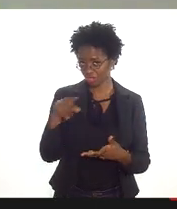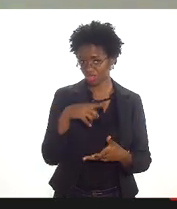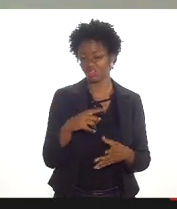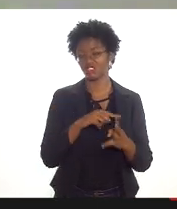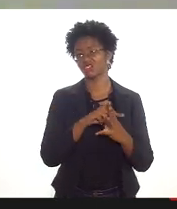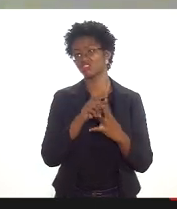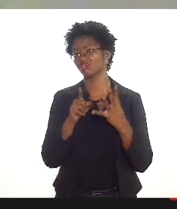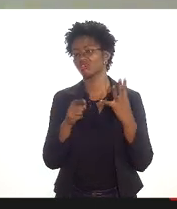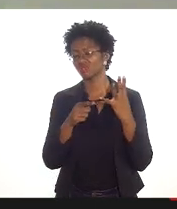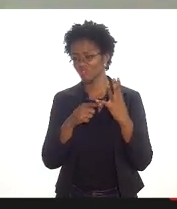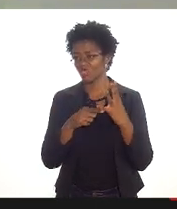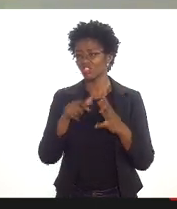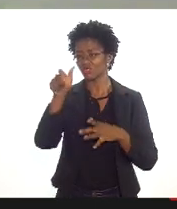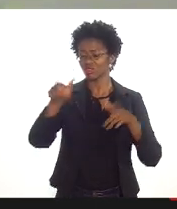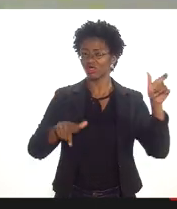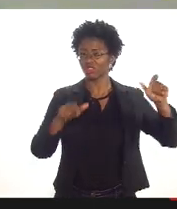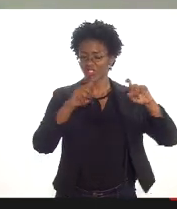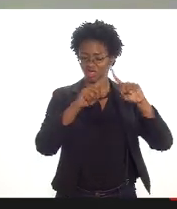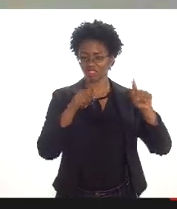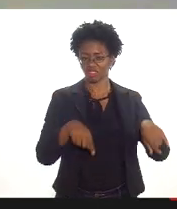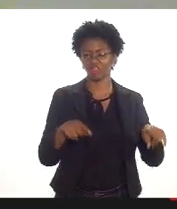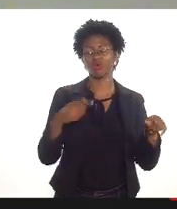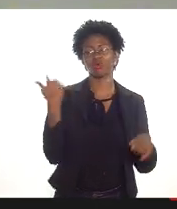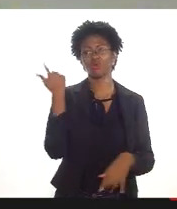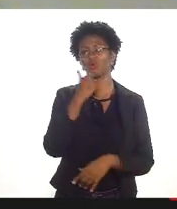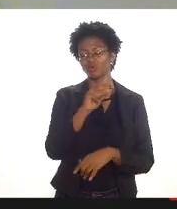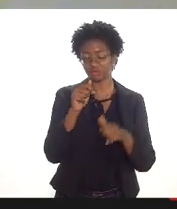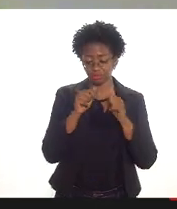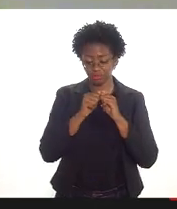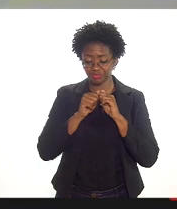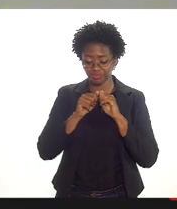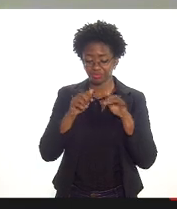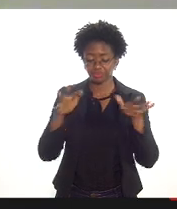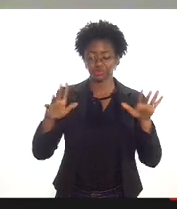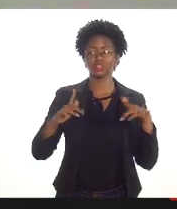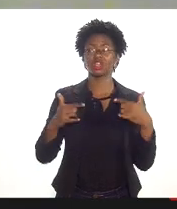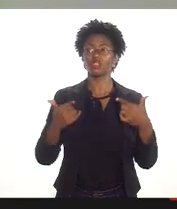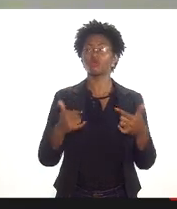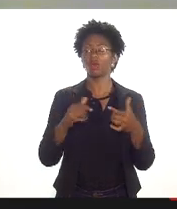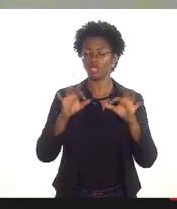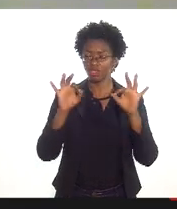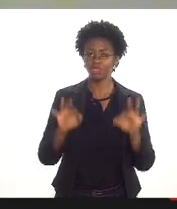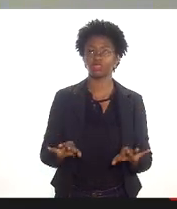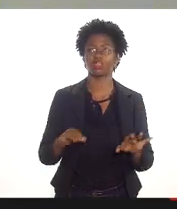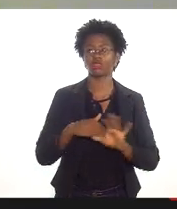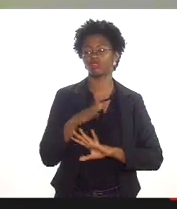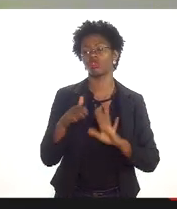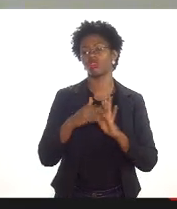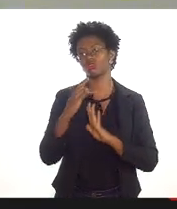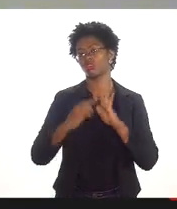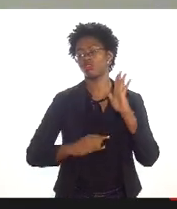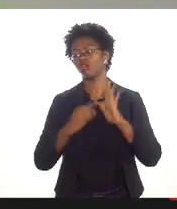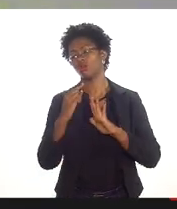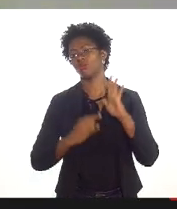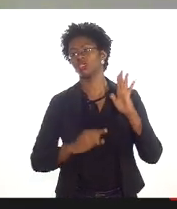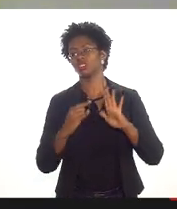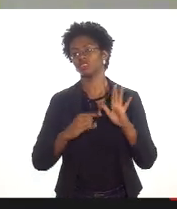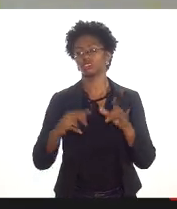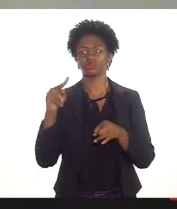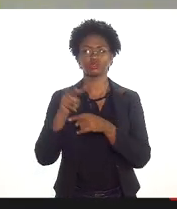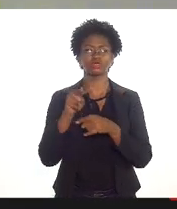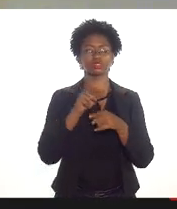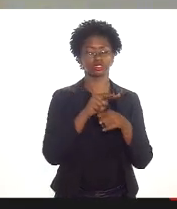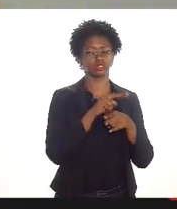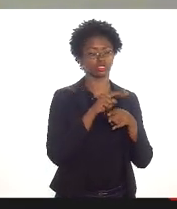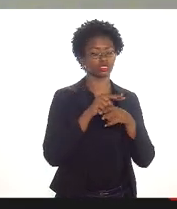quatro servidores da ANP conseguem abranger de uma forma adequada toda a documentação, toda a fiscalização